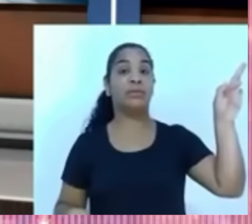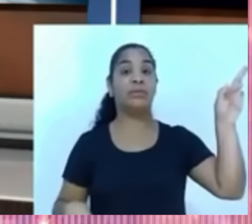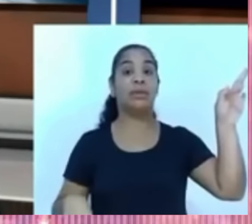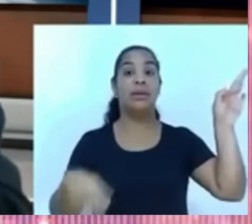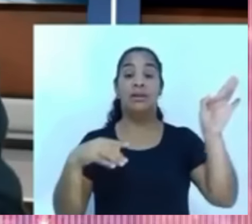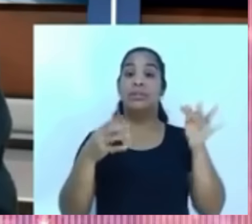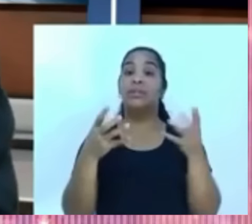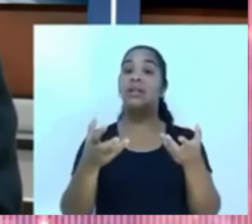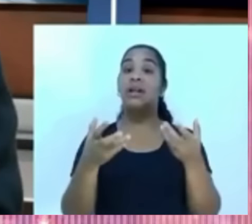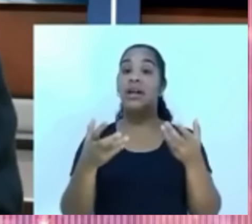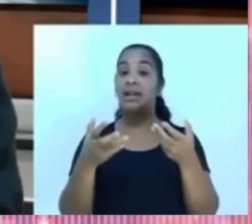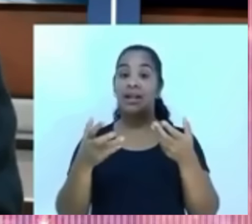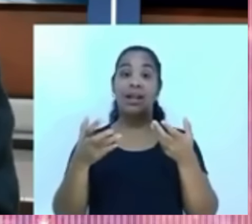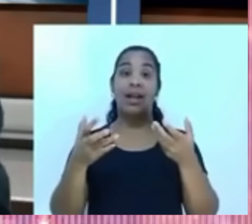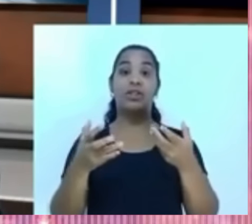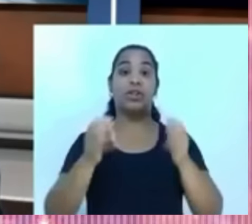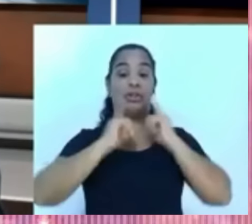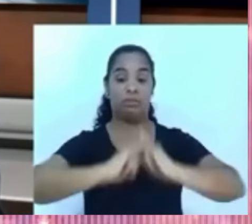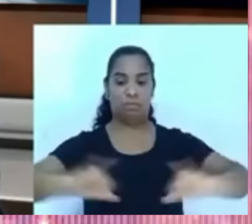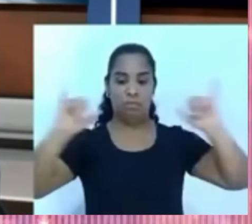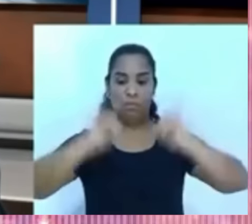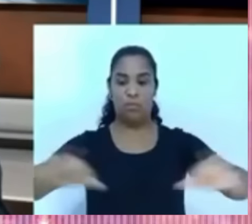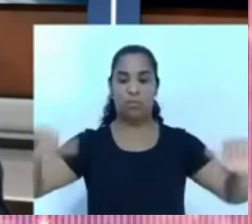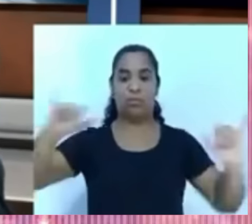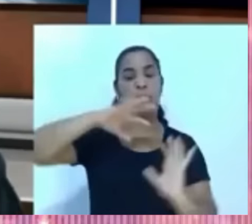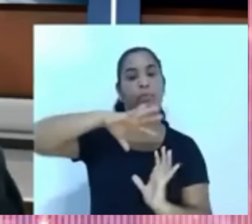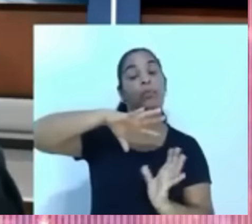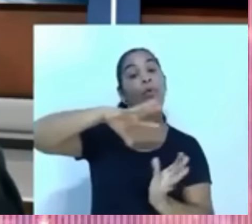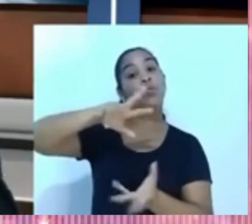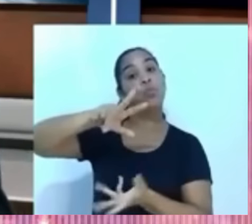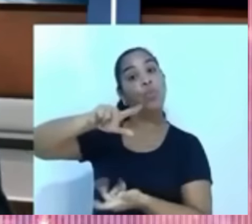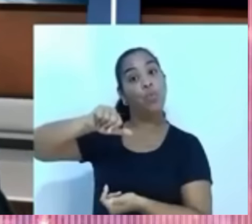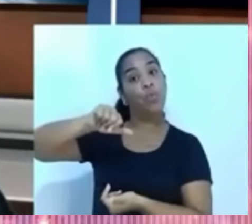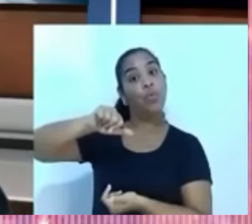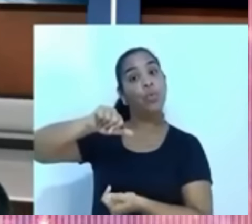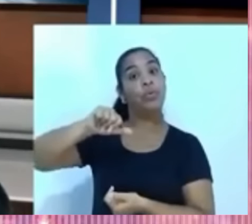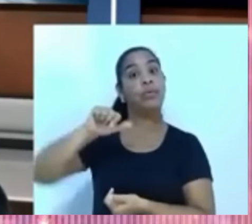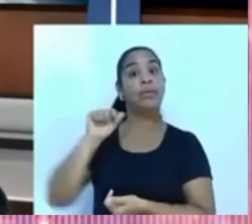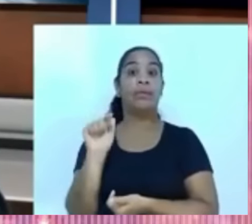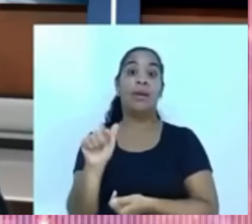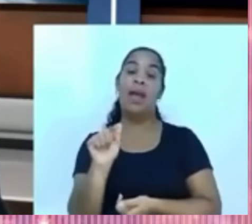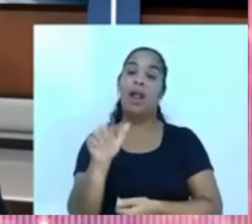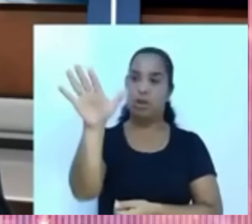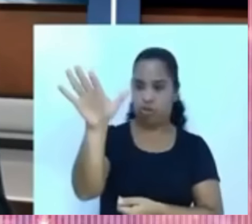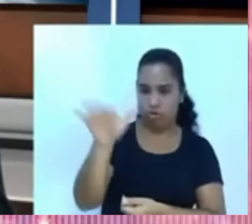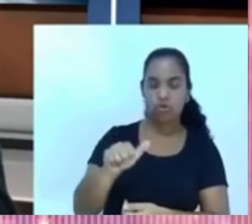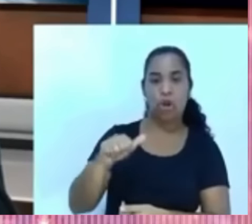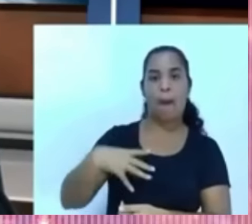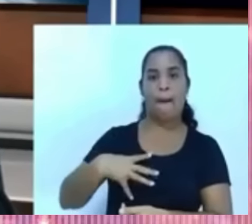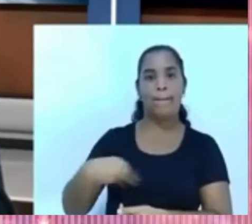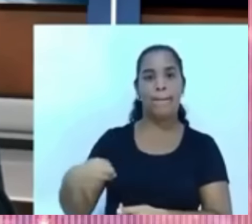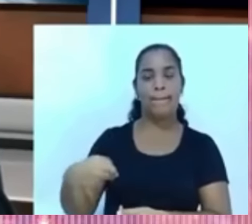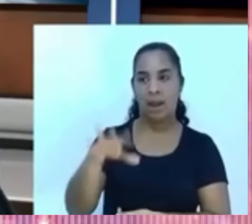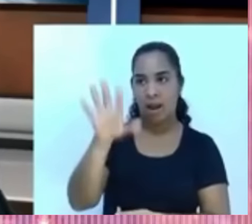mundo mais um filho Francesco ele chama o filho a italiana